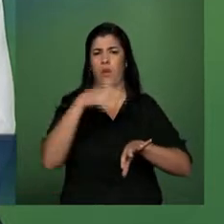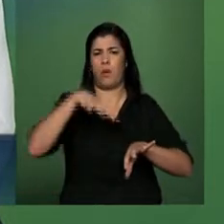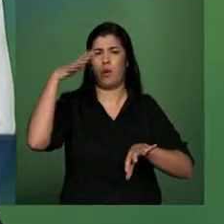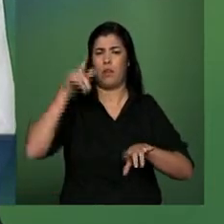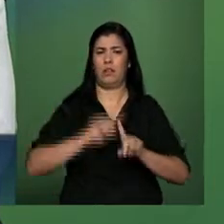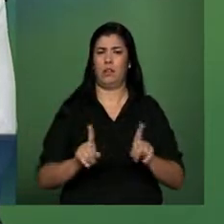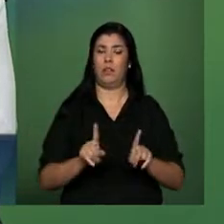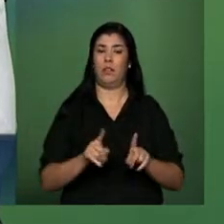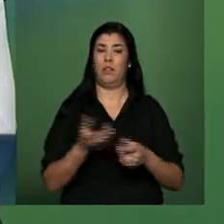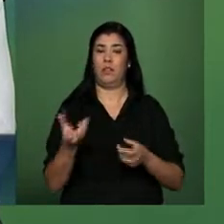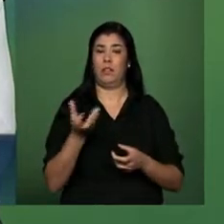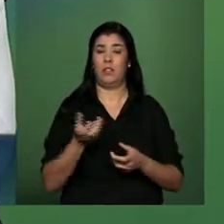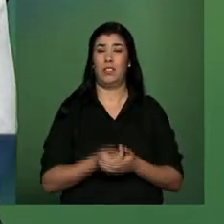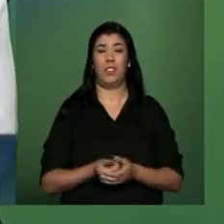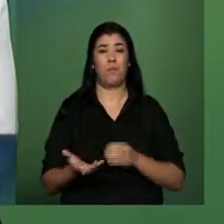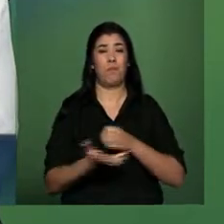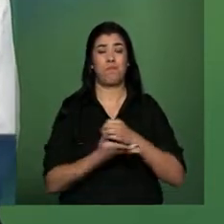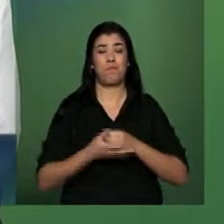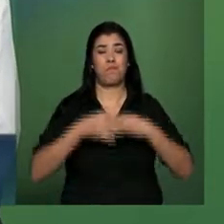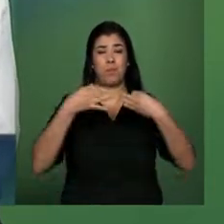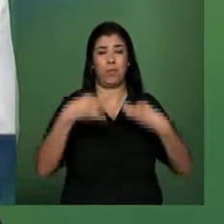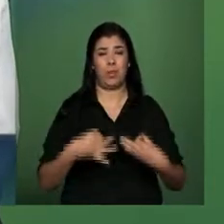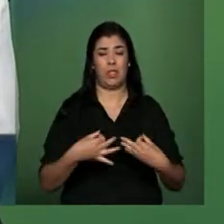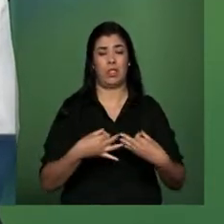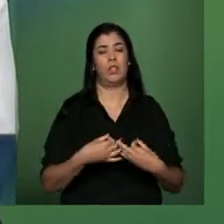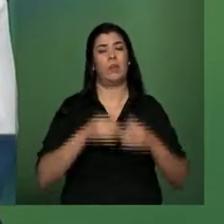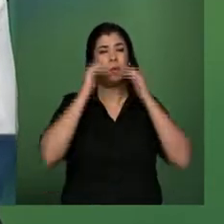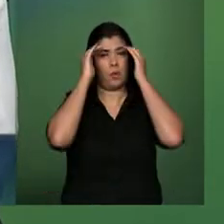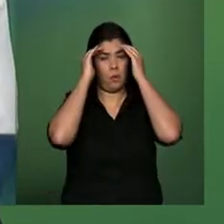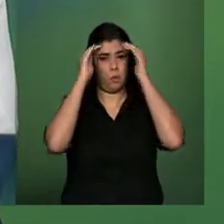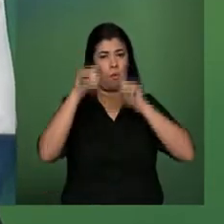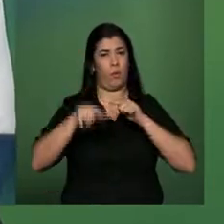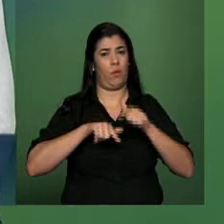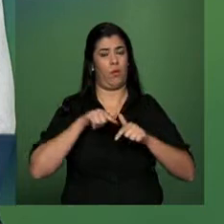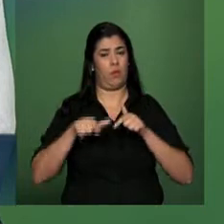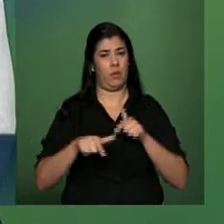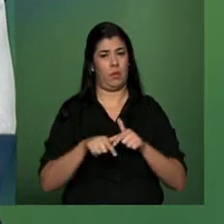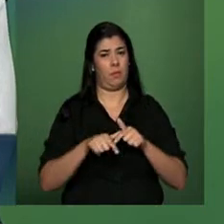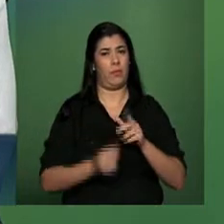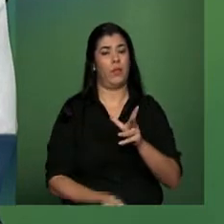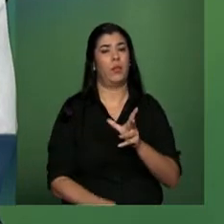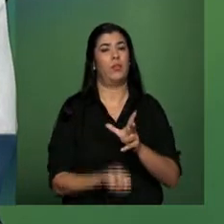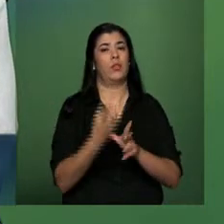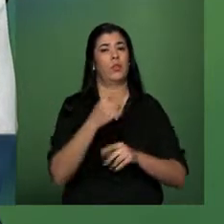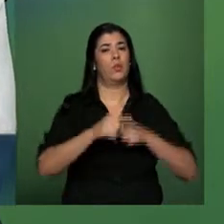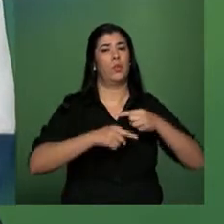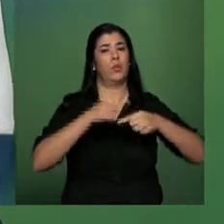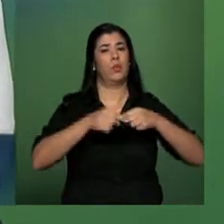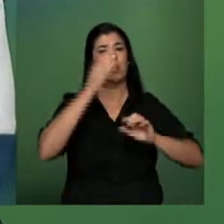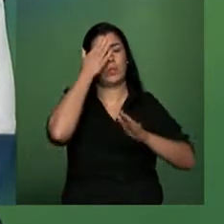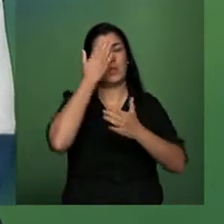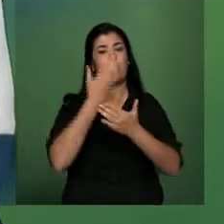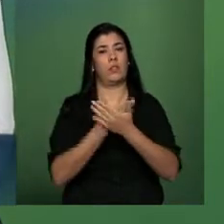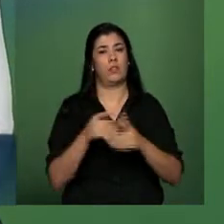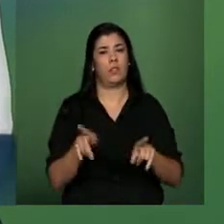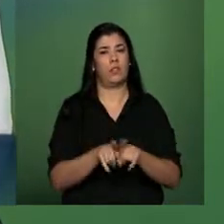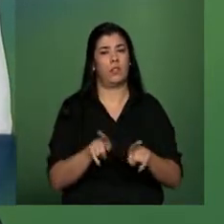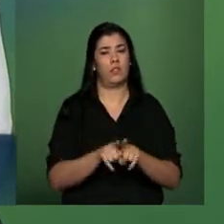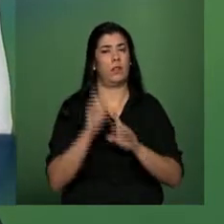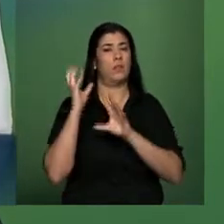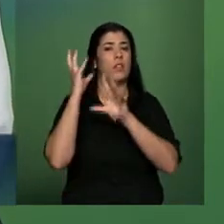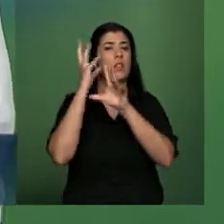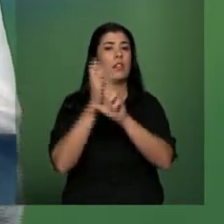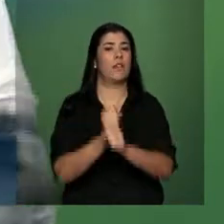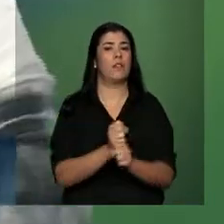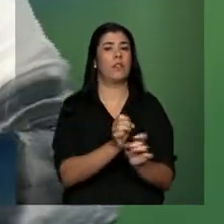queremos o estritamente necessário para nós cumprirmos com a nossa tarefa, continuar gerando confiança no Brasil e continuar viabilizando as